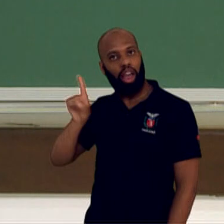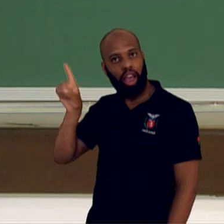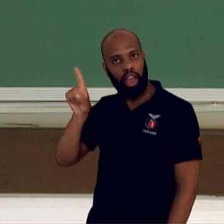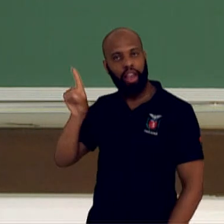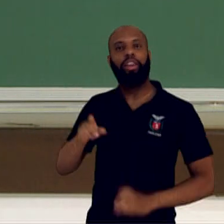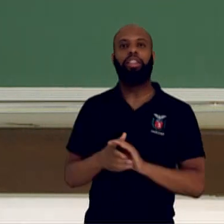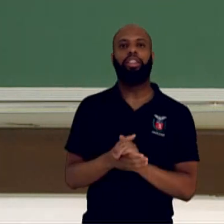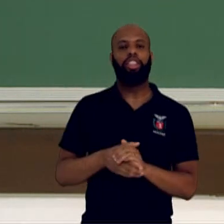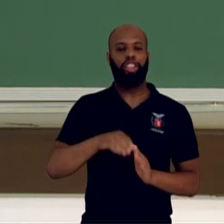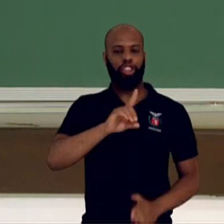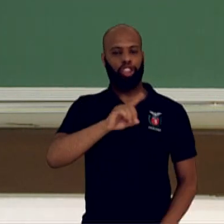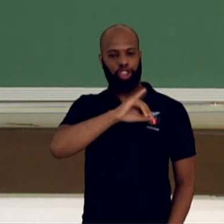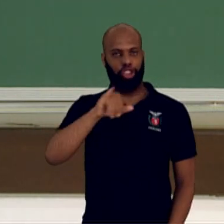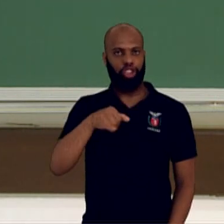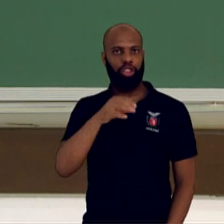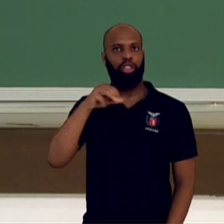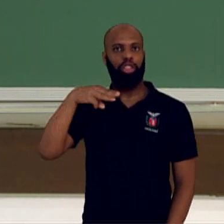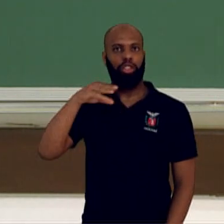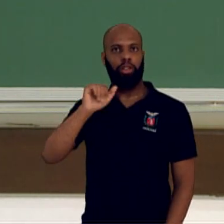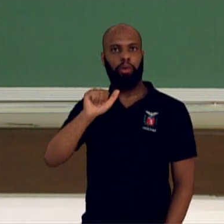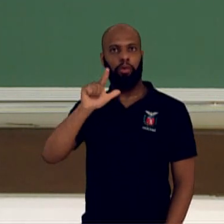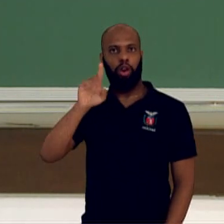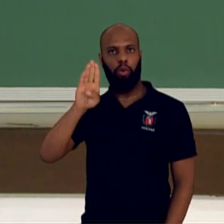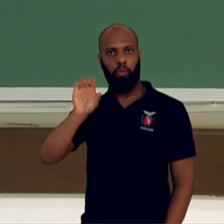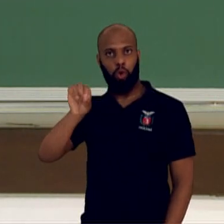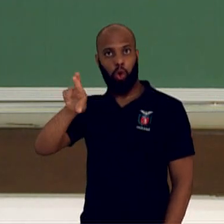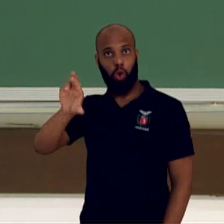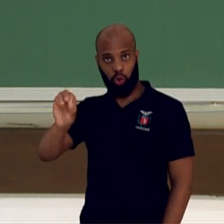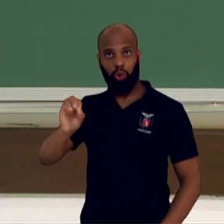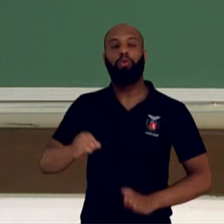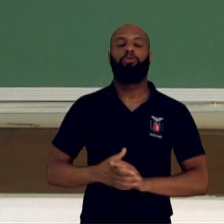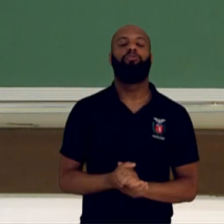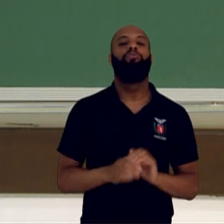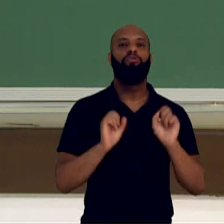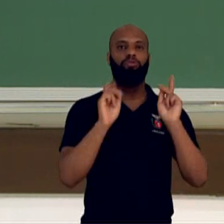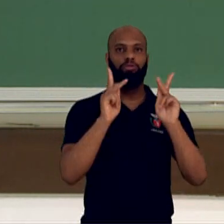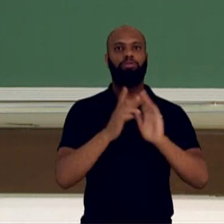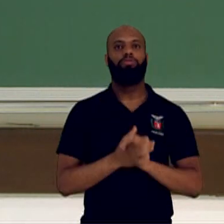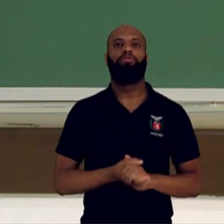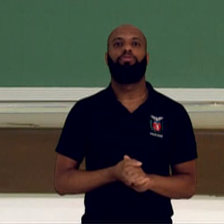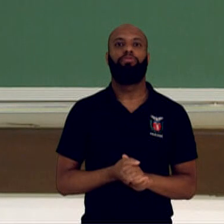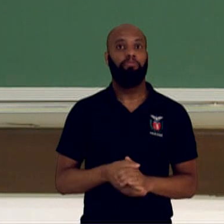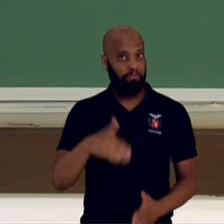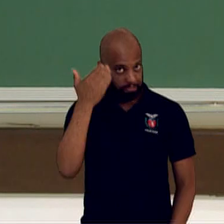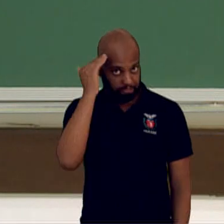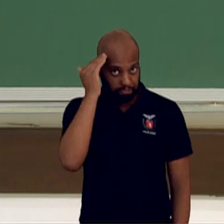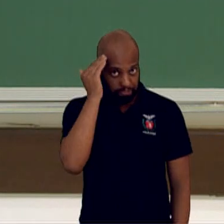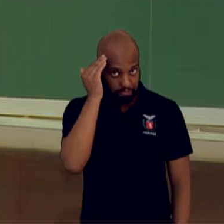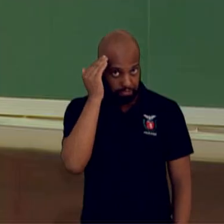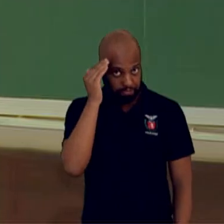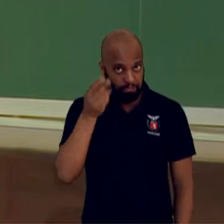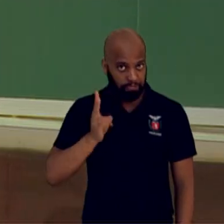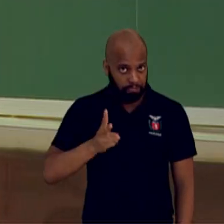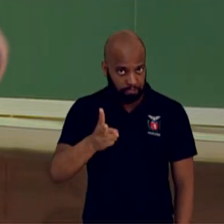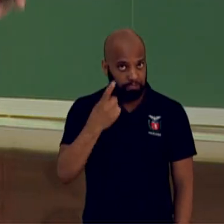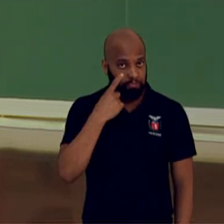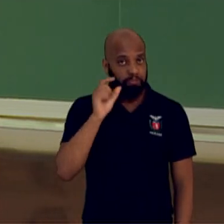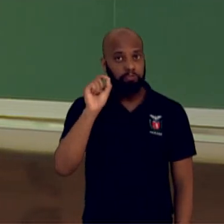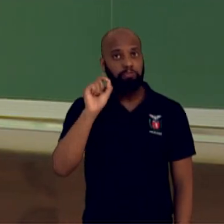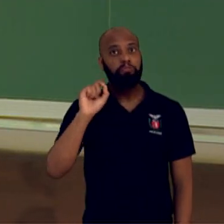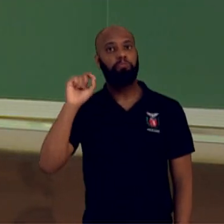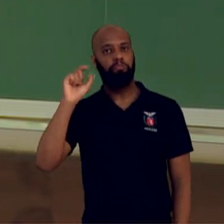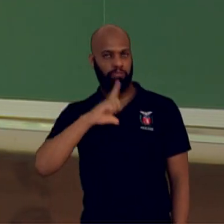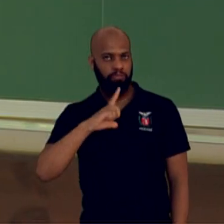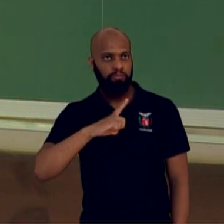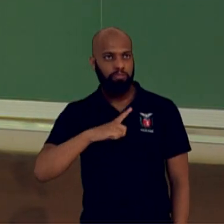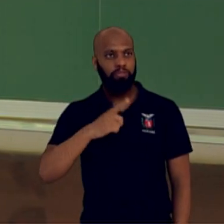com esse aspecto para nós termos aí no nosso funk, certo? Entendido? Vamos ver o que tem aqui pra gente,